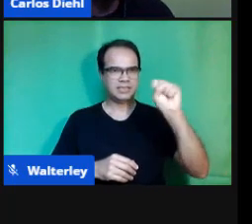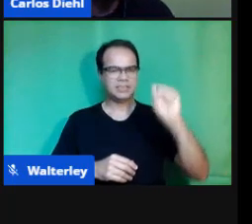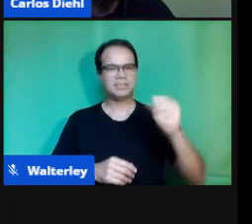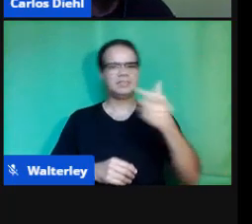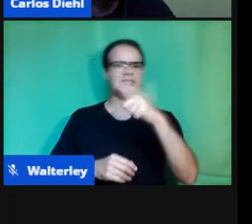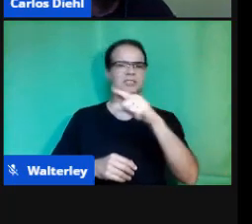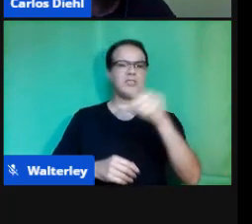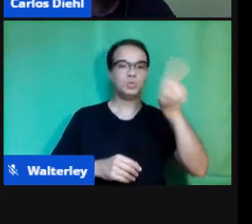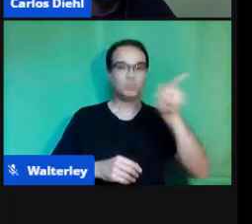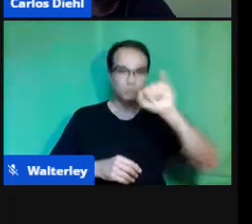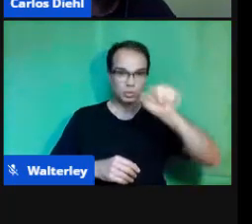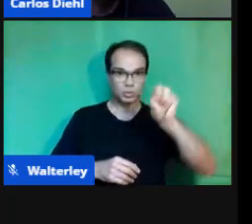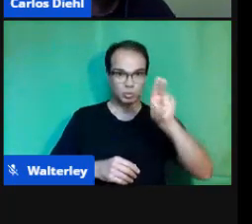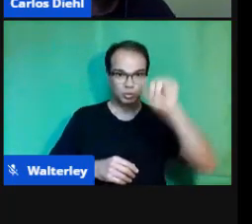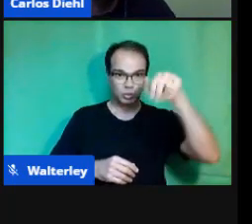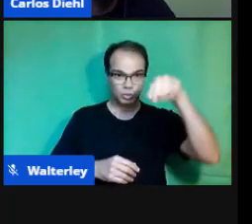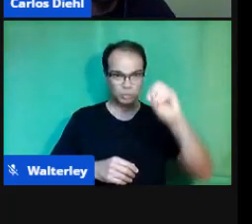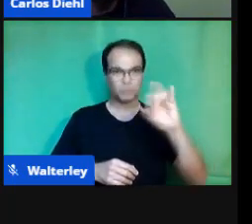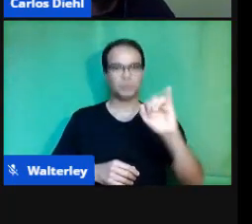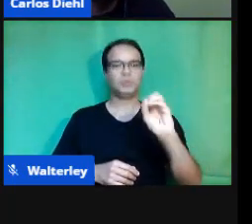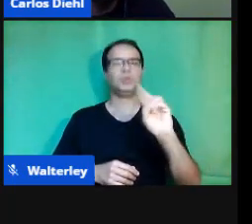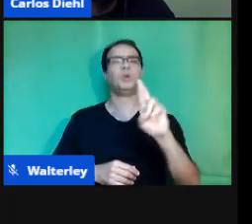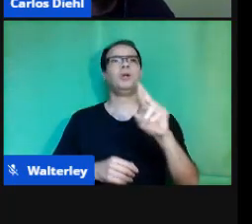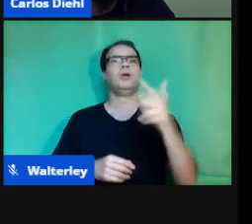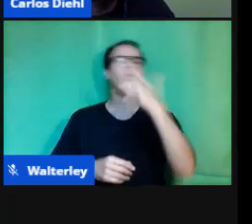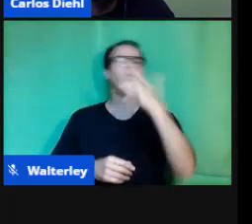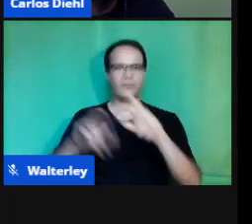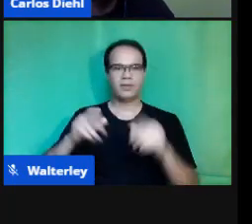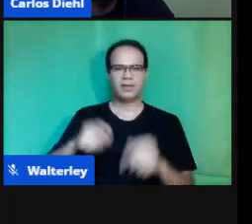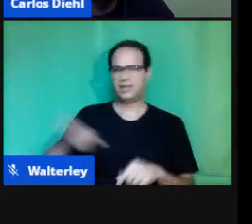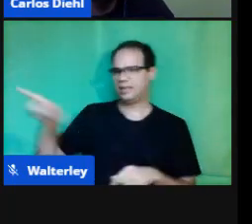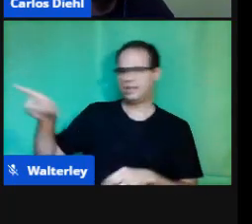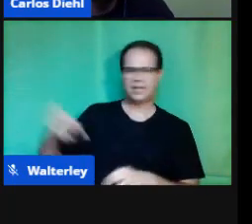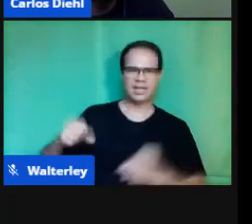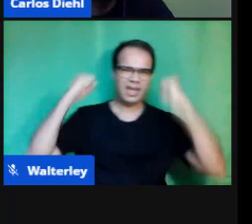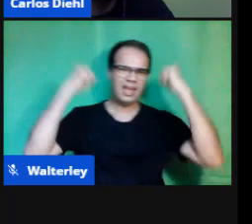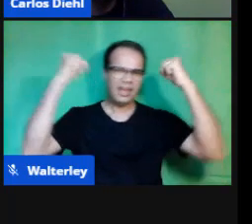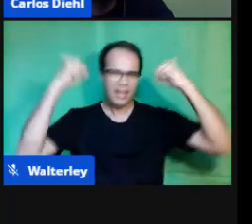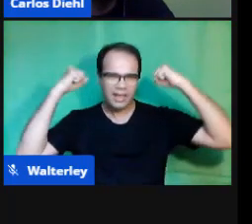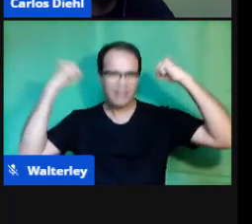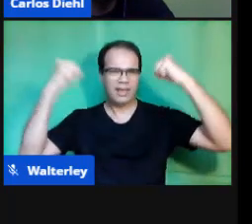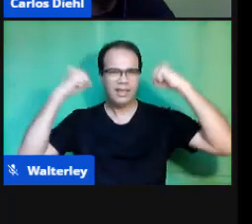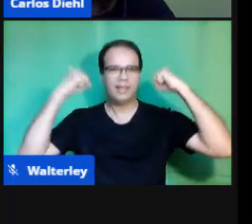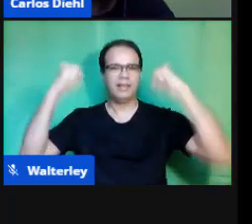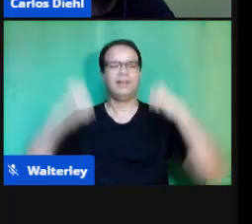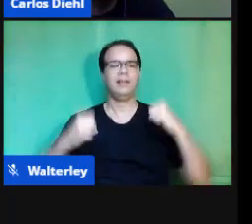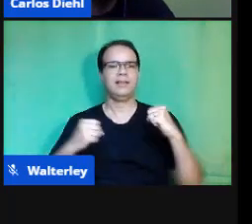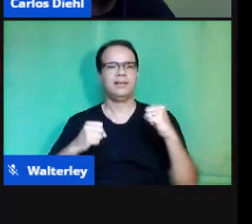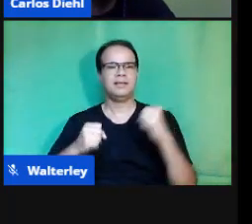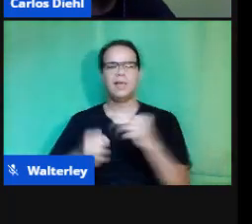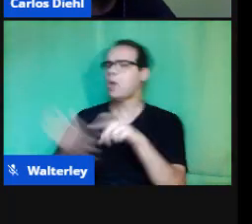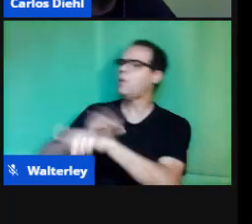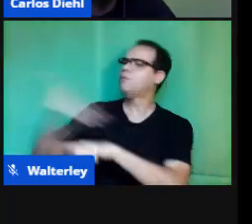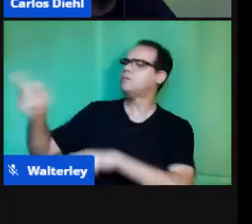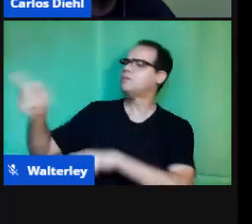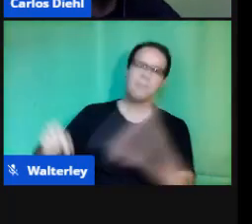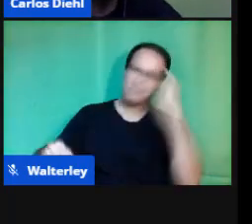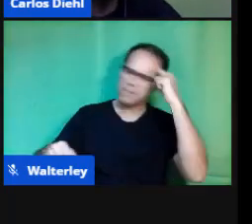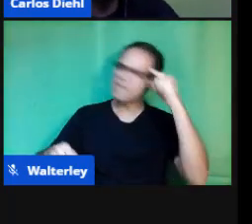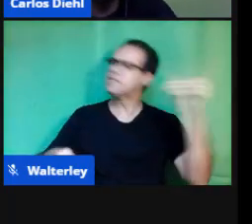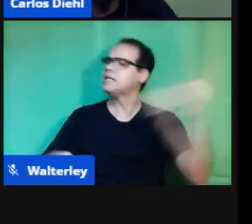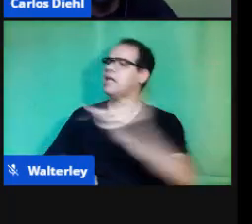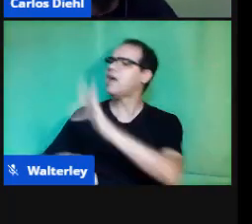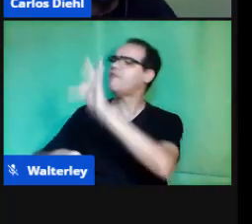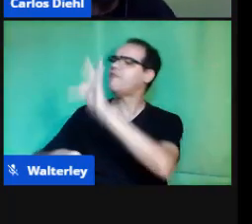comentários de torcedores apaixonados, imagens de arquivos de TV Globo, do Canal 100, o filme entra no universo